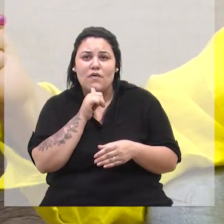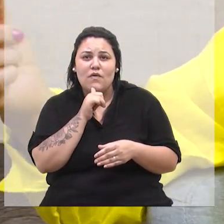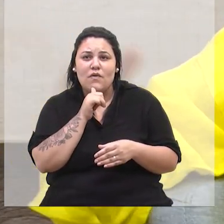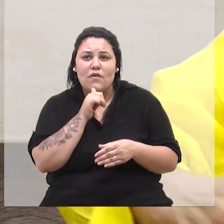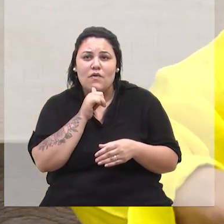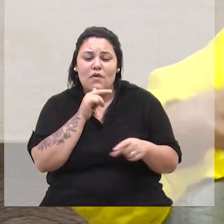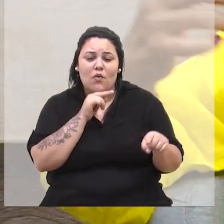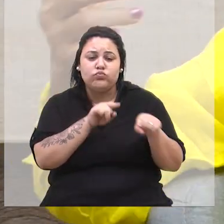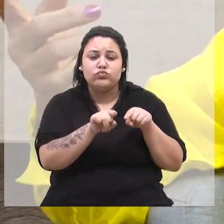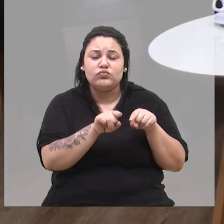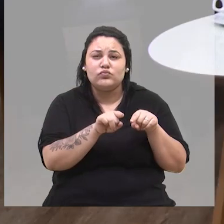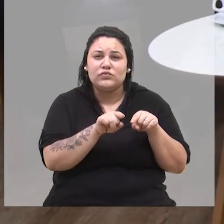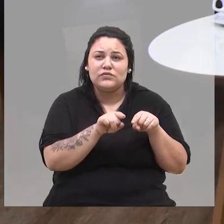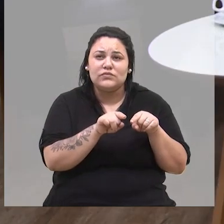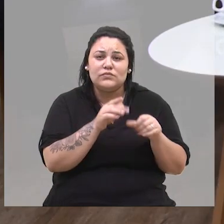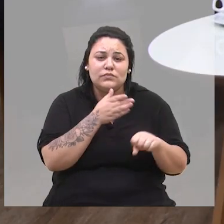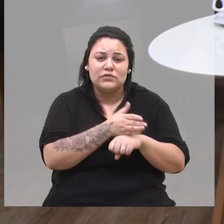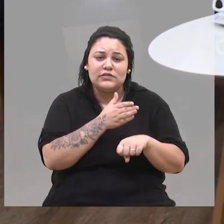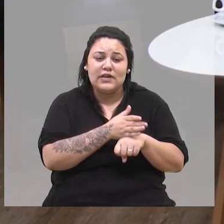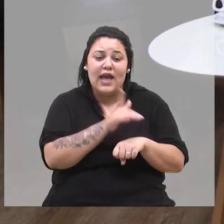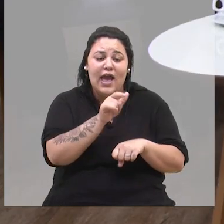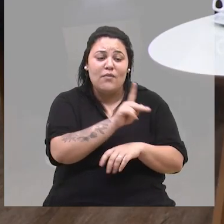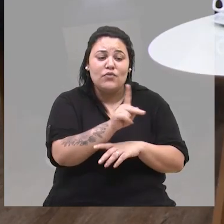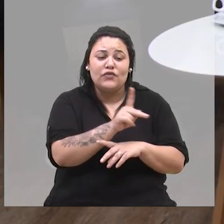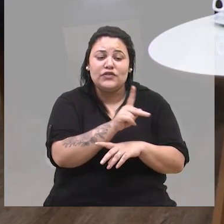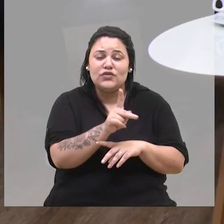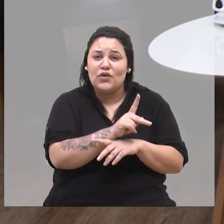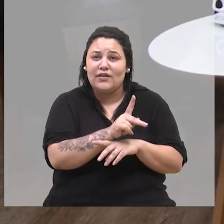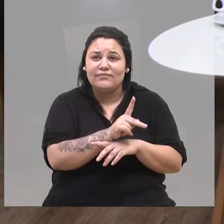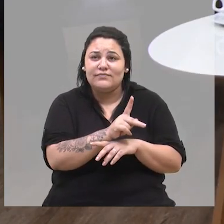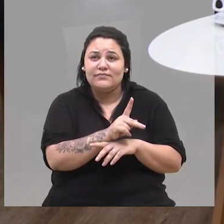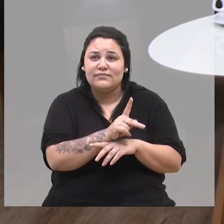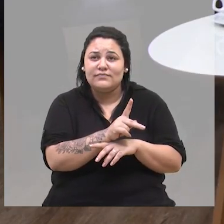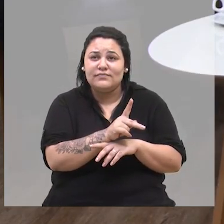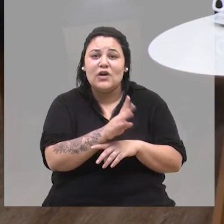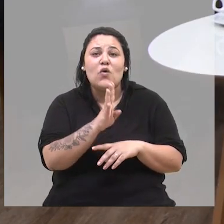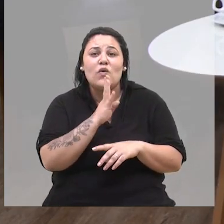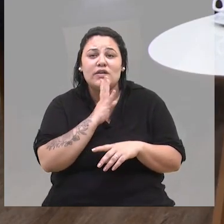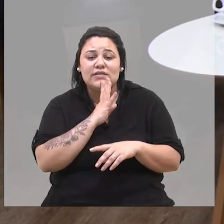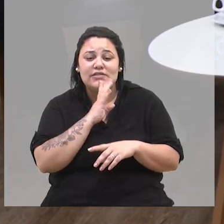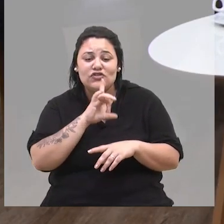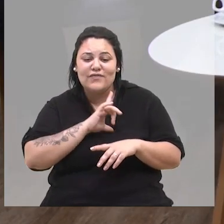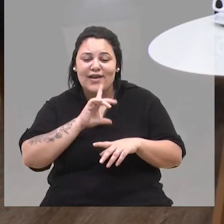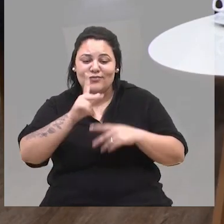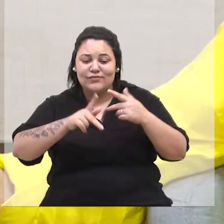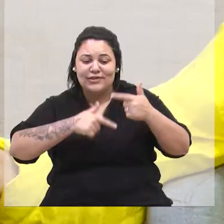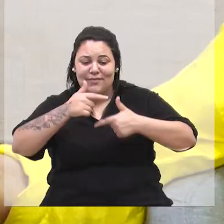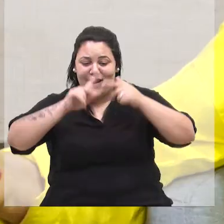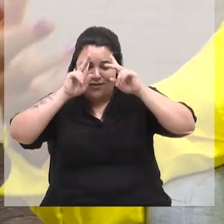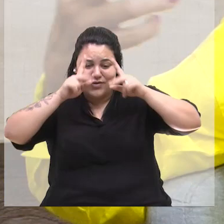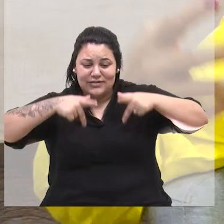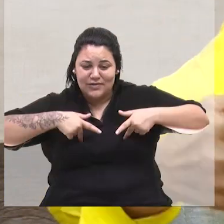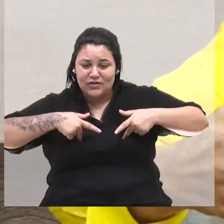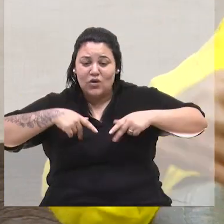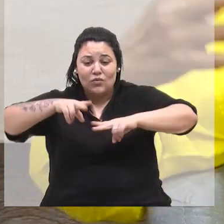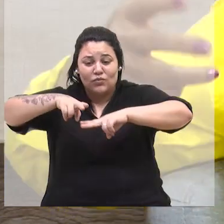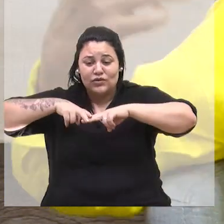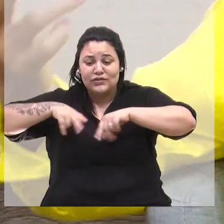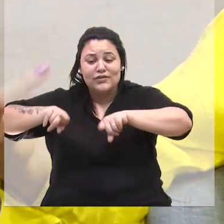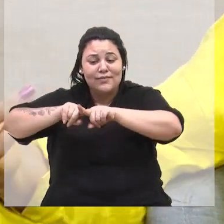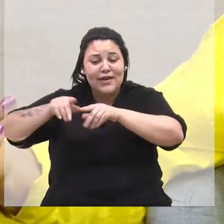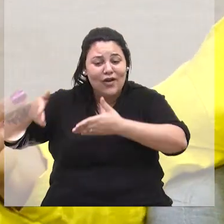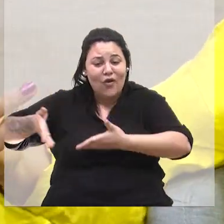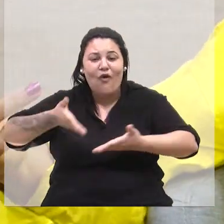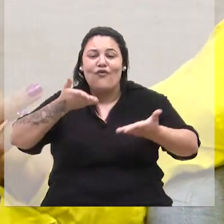políticas e concorrer em processos eleitorais. Eram professoras que se tornaram conhecidas e reconhecidas, e por isso